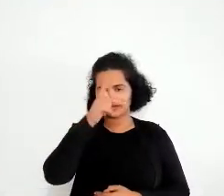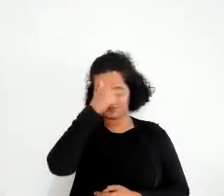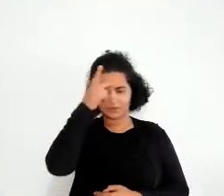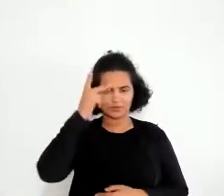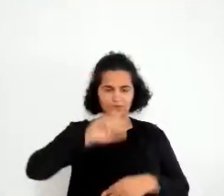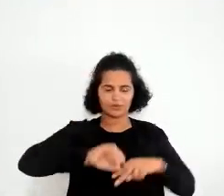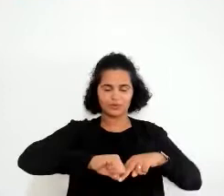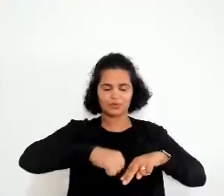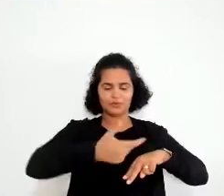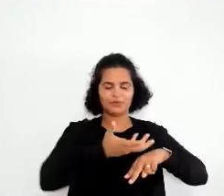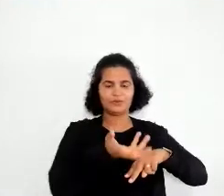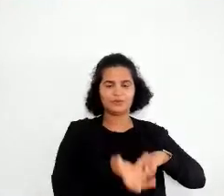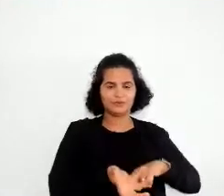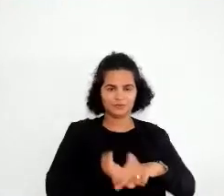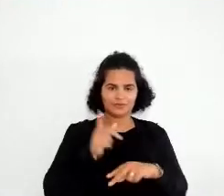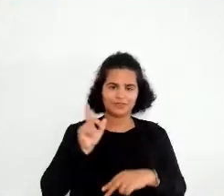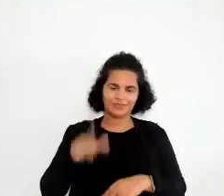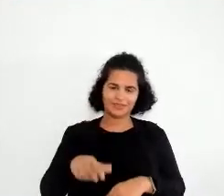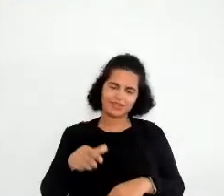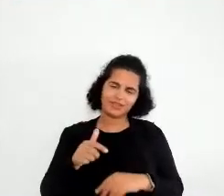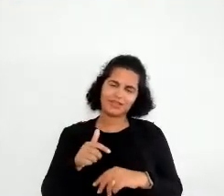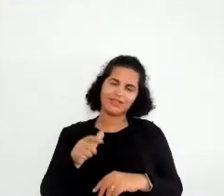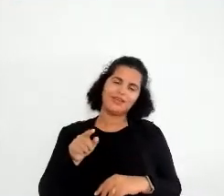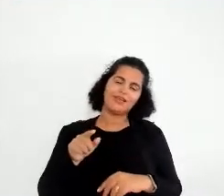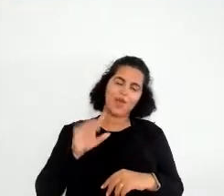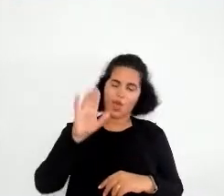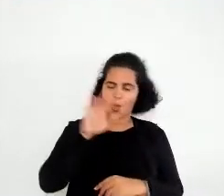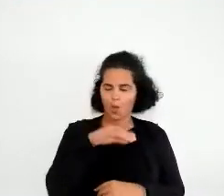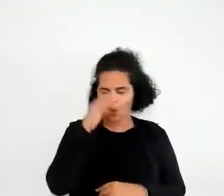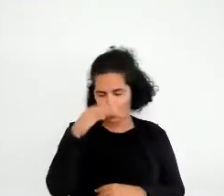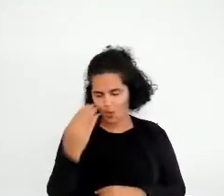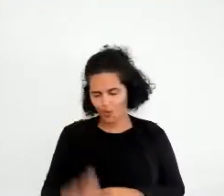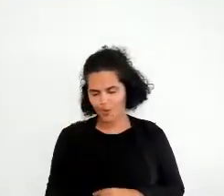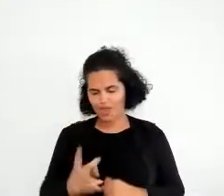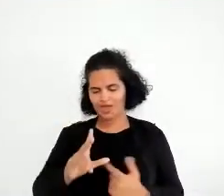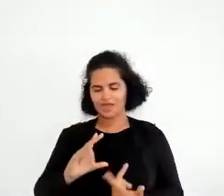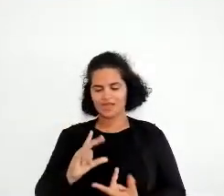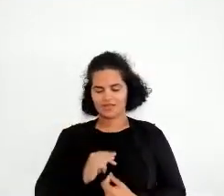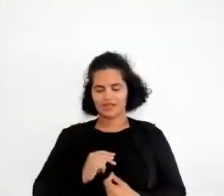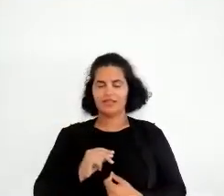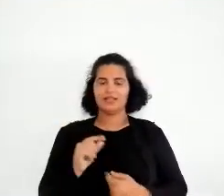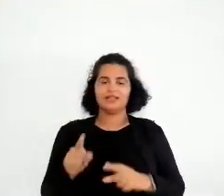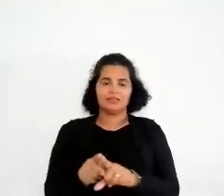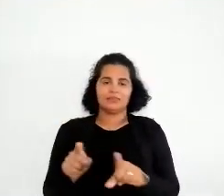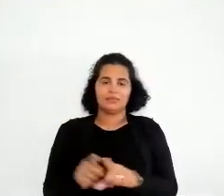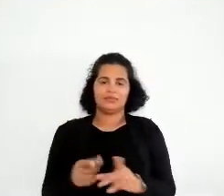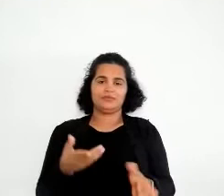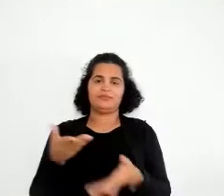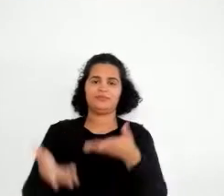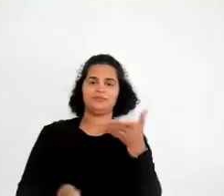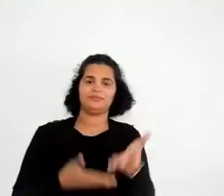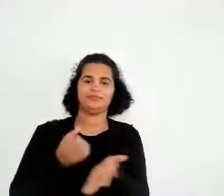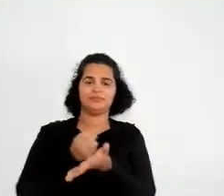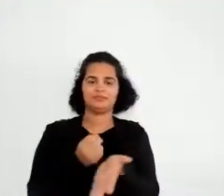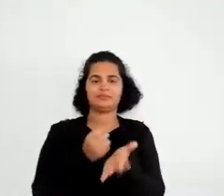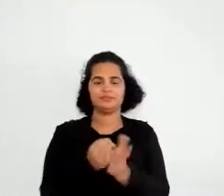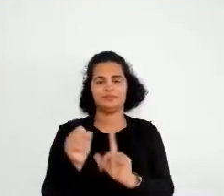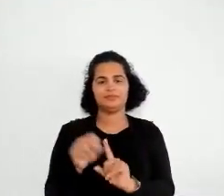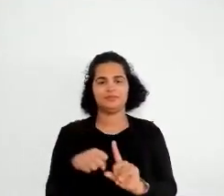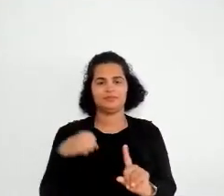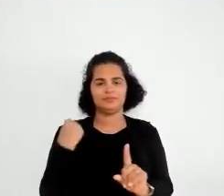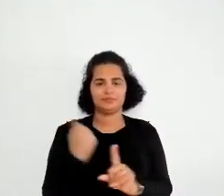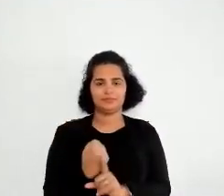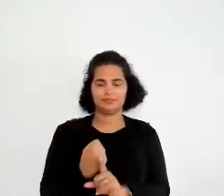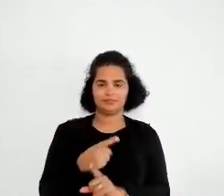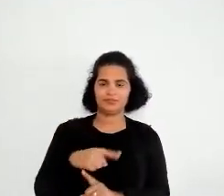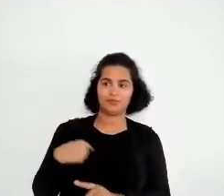seja o de simplesmente honrar e de alguma forma contribuir com a sociedade que nos